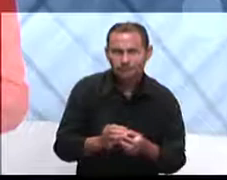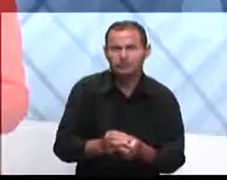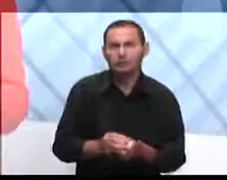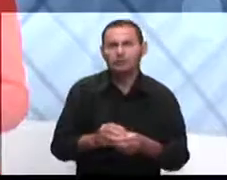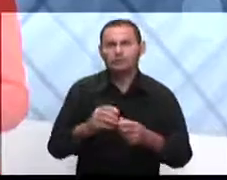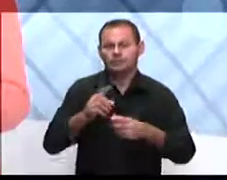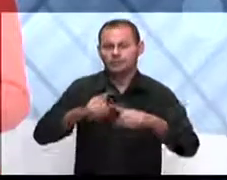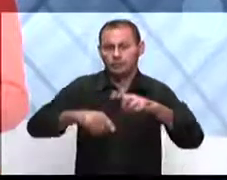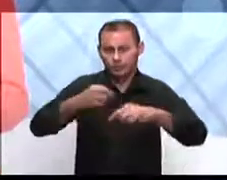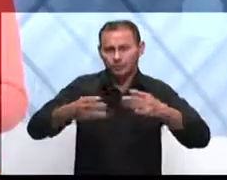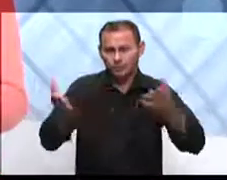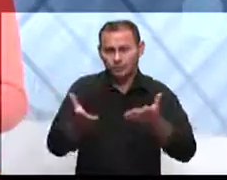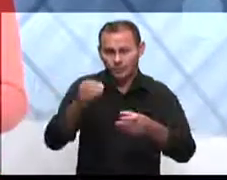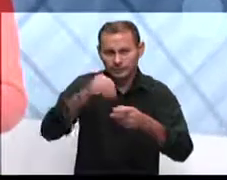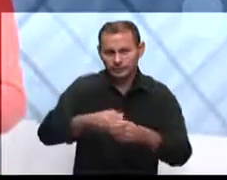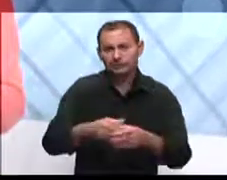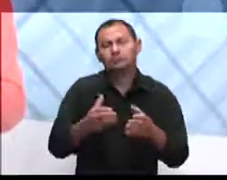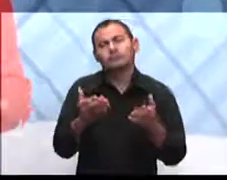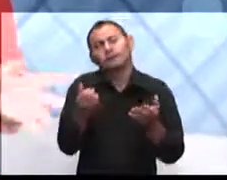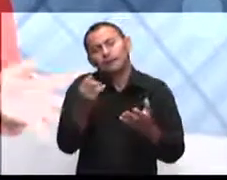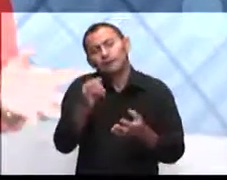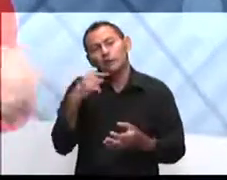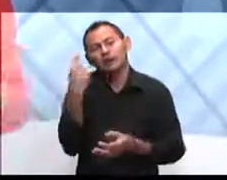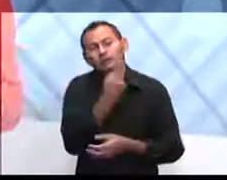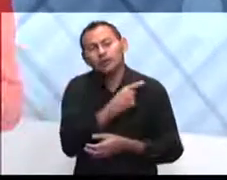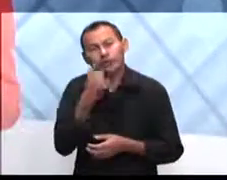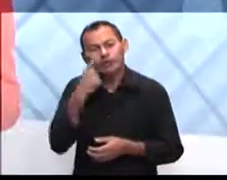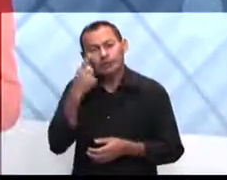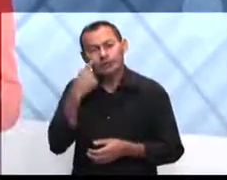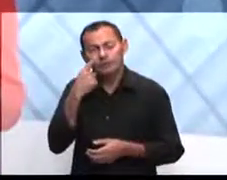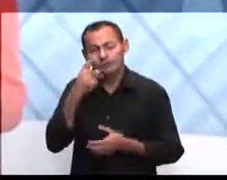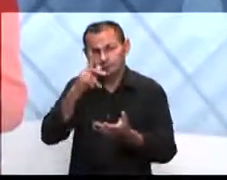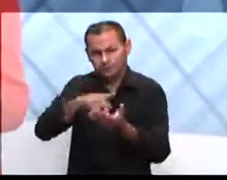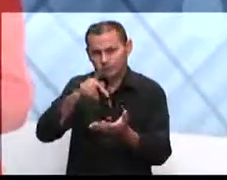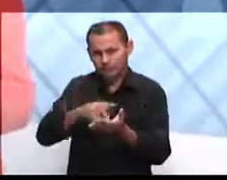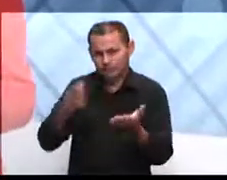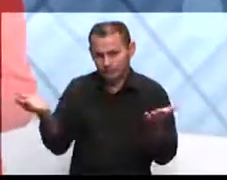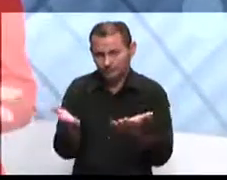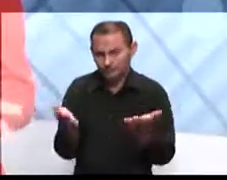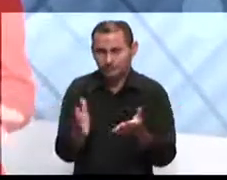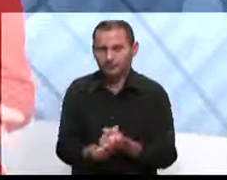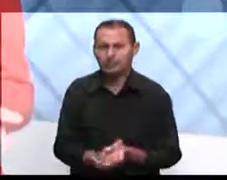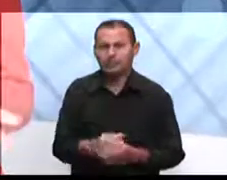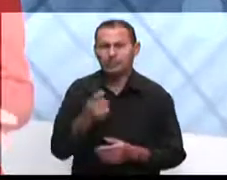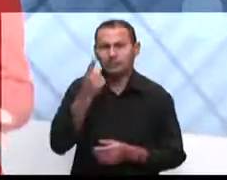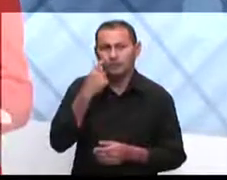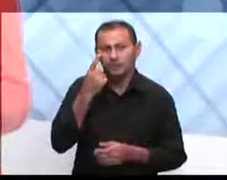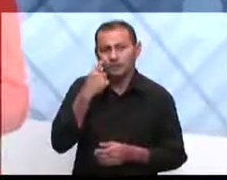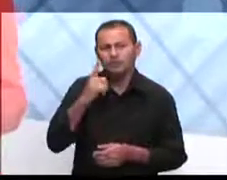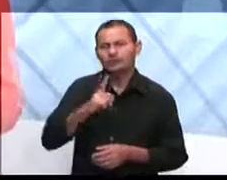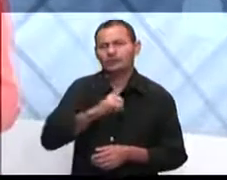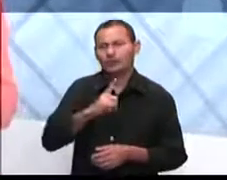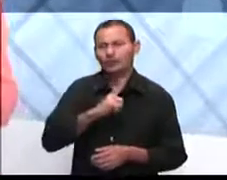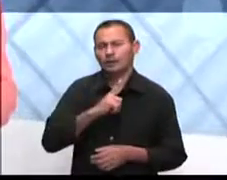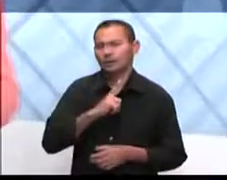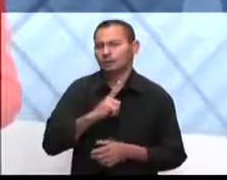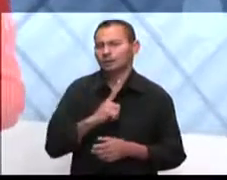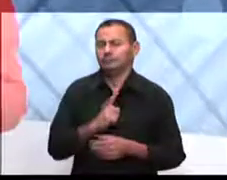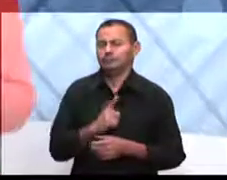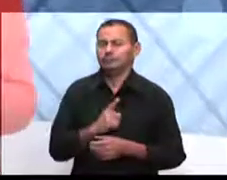esse produto, né? E aí, se a gente verificar as condições reais hoje, a gente verifica que existe aí